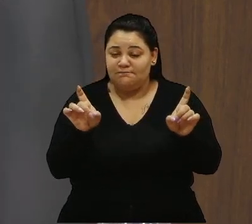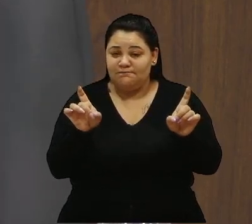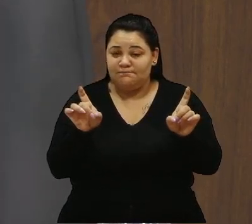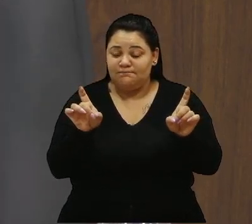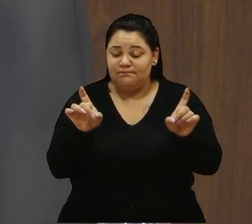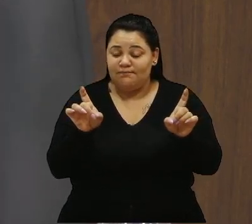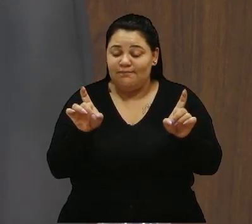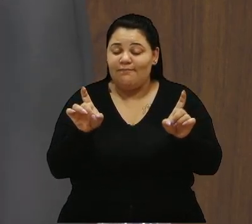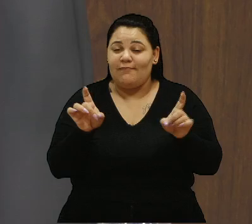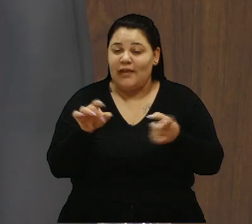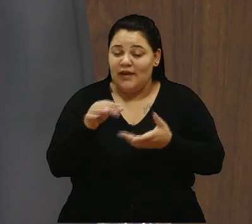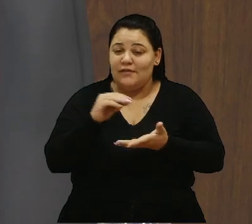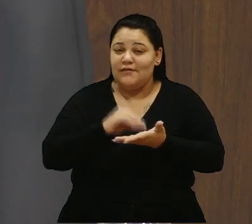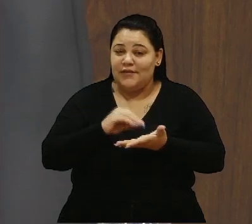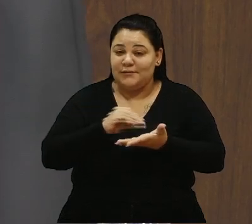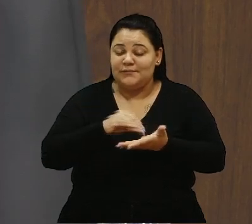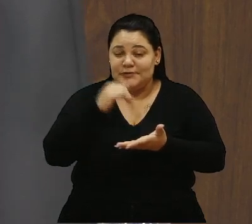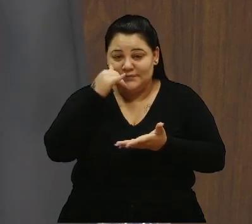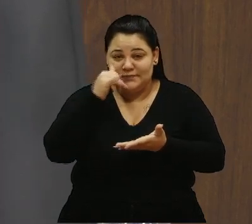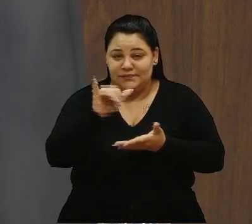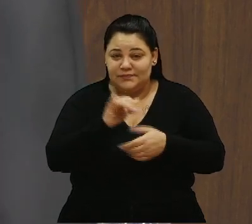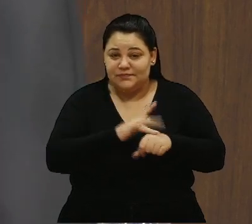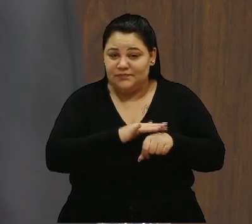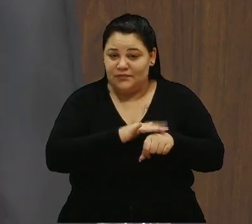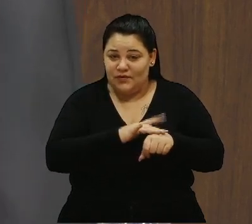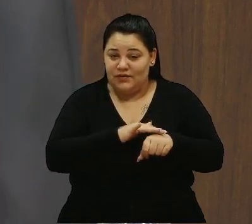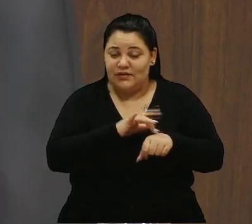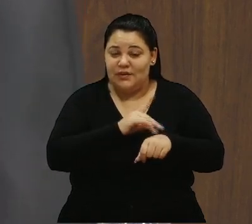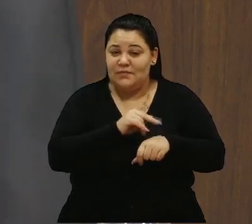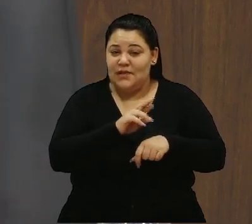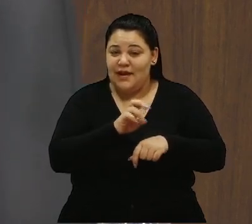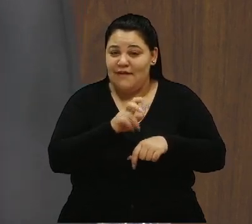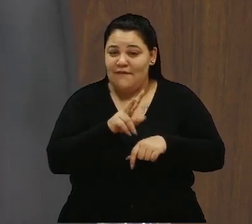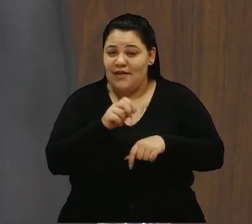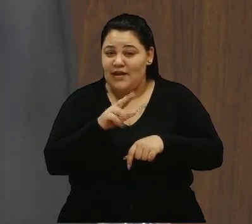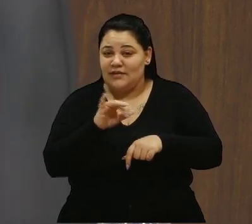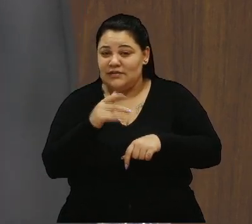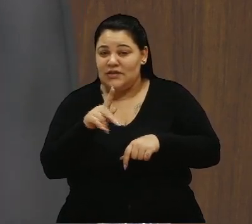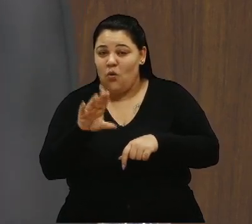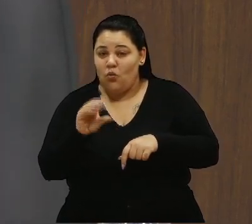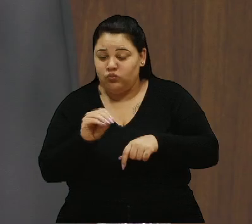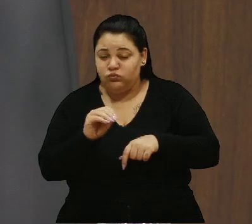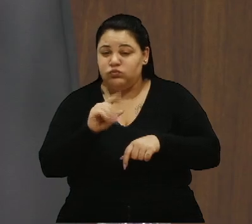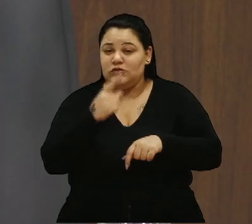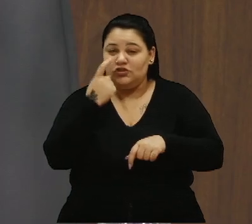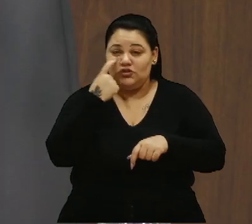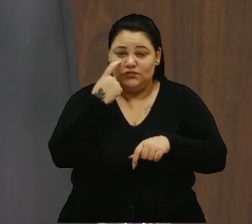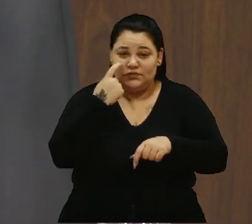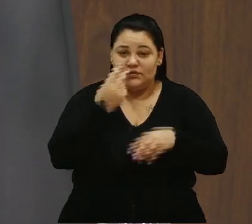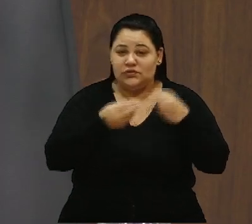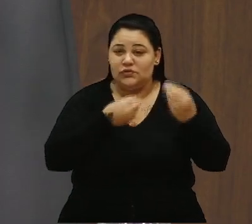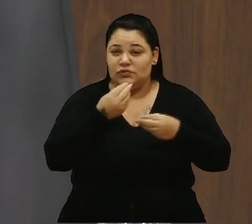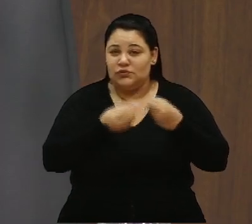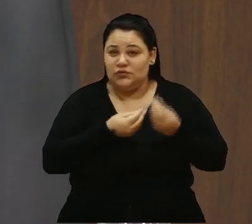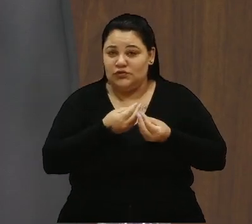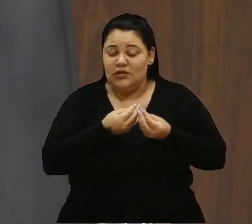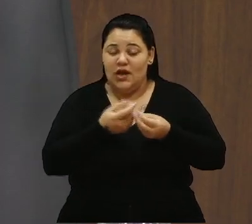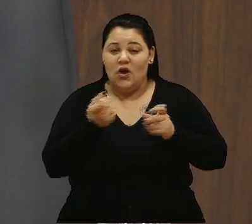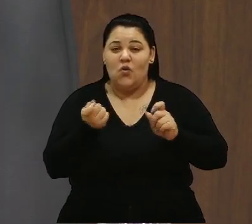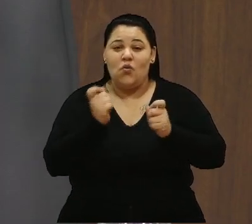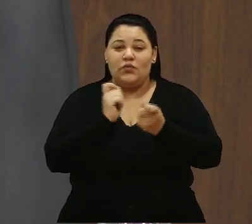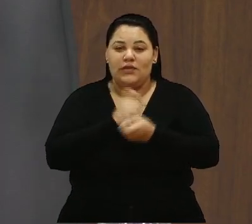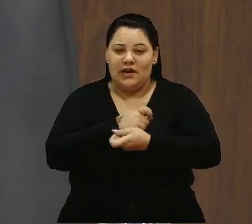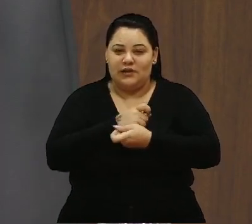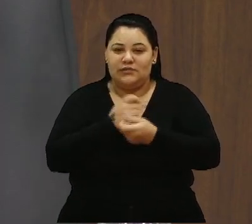prevenção. Então, a gente olhando todas as questões vê o quão ao contrário está